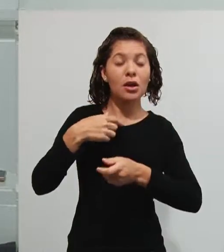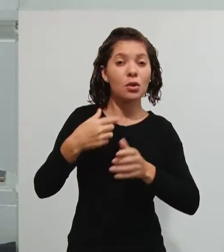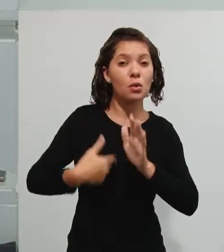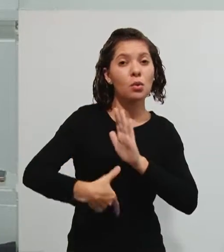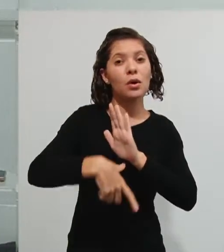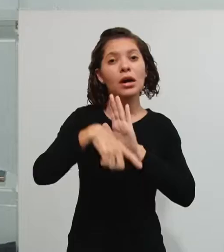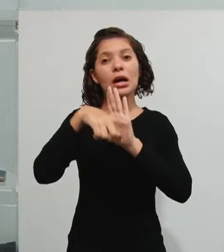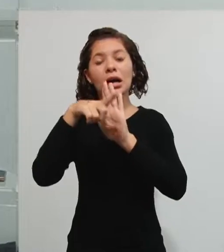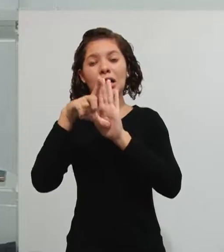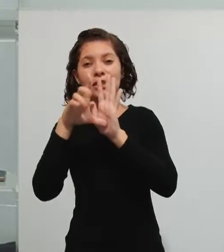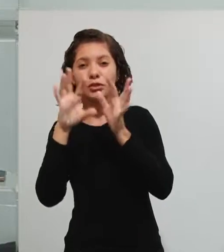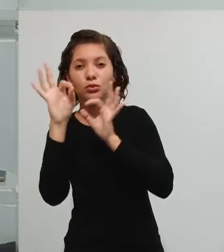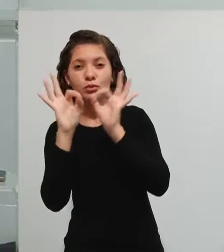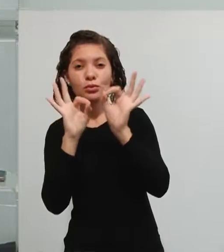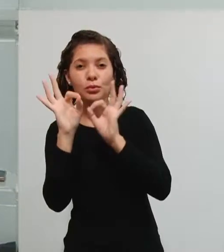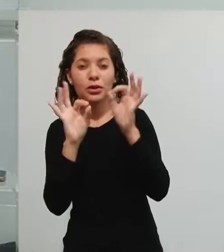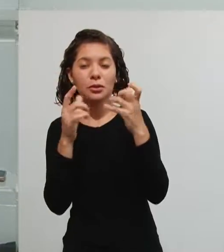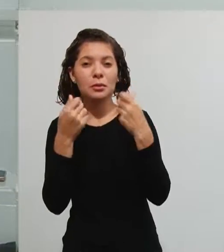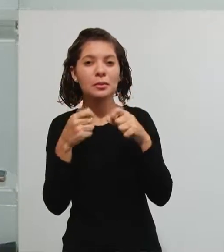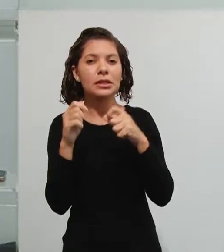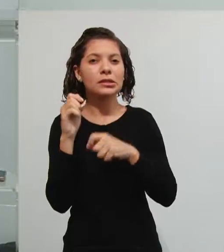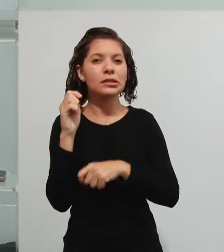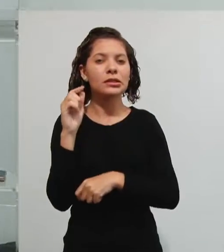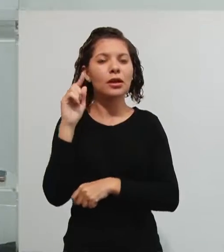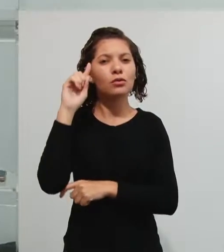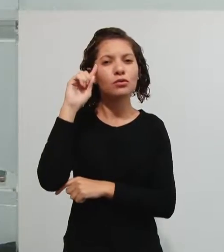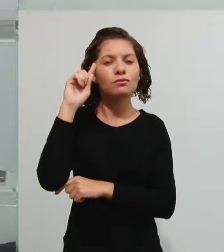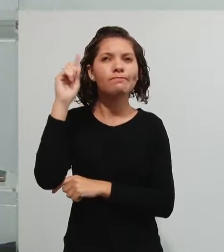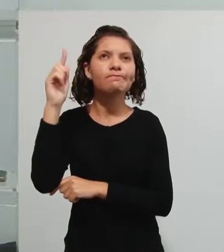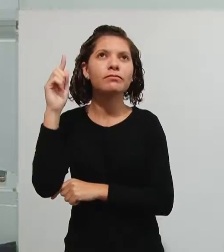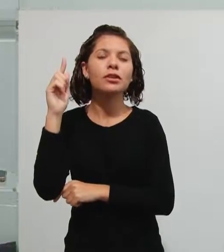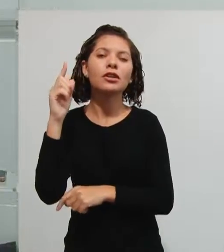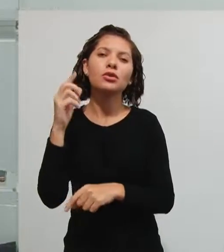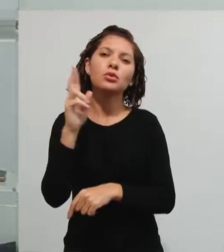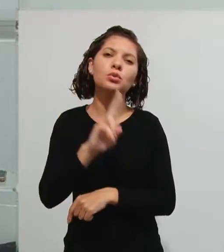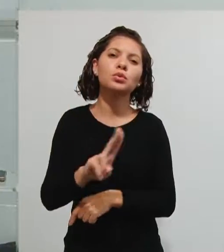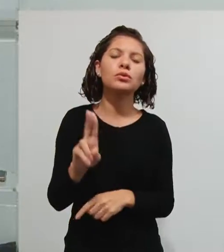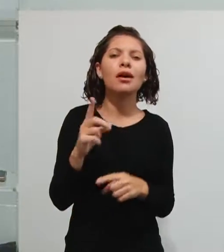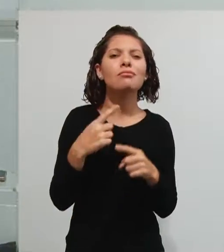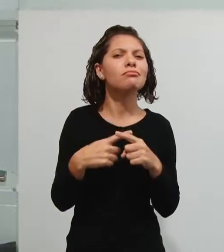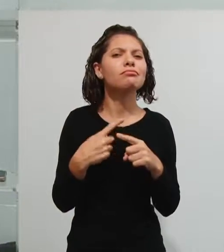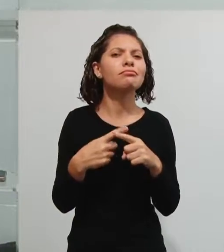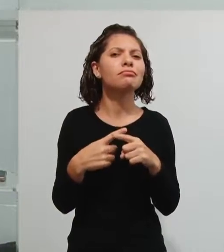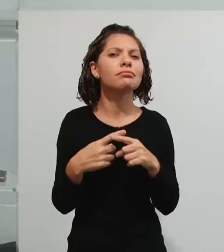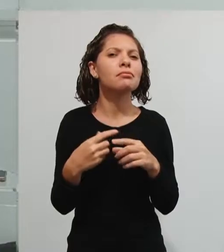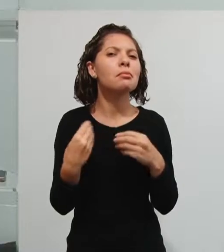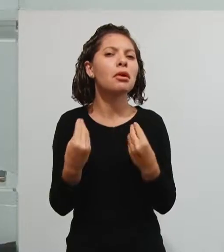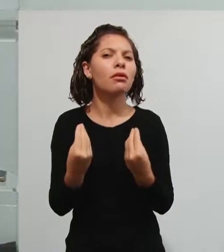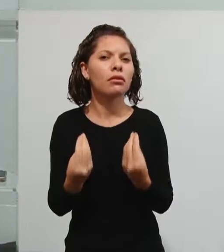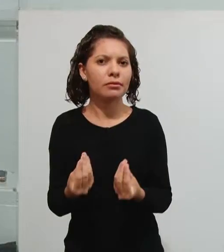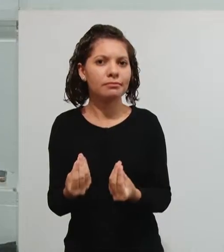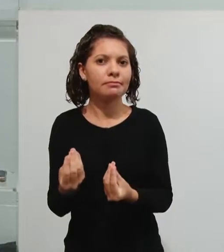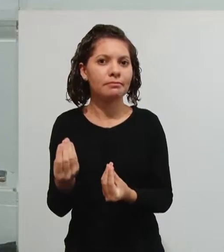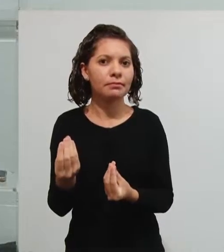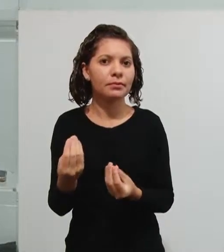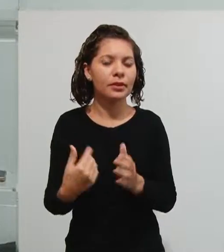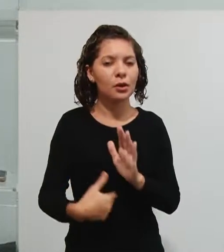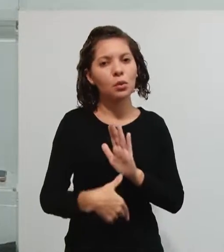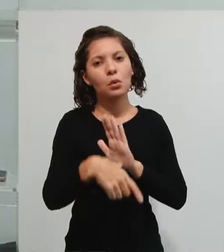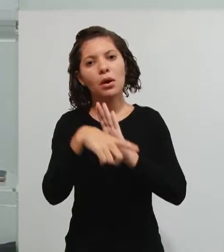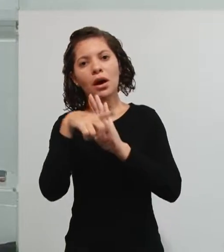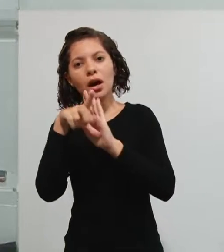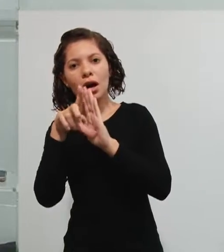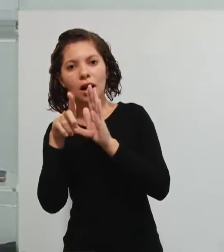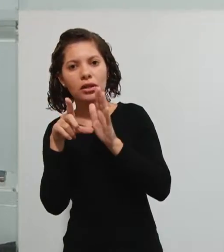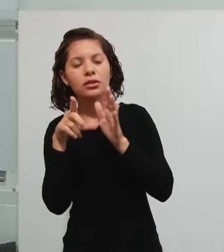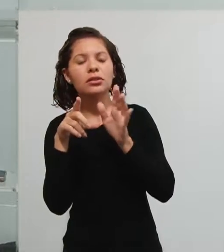minha inferência orçamentária para o que vai ser usado esse recurso. Claro que no planejamento desse